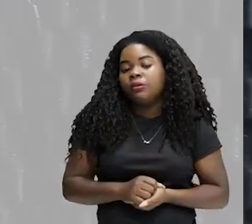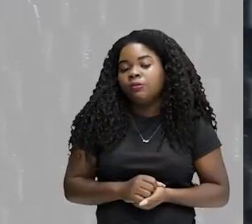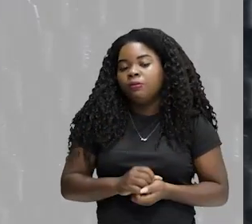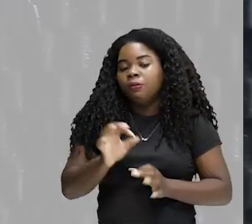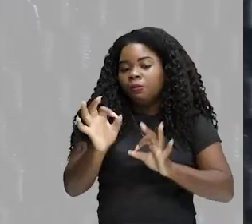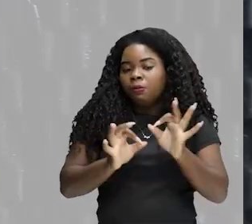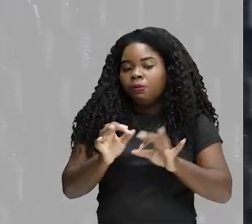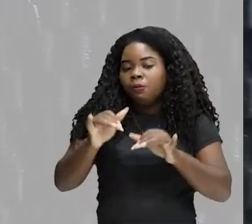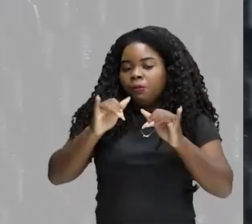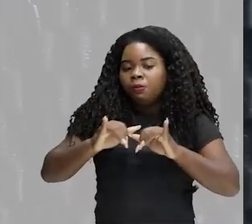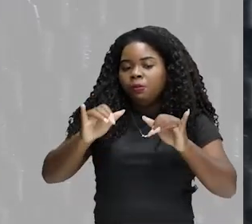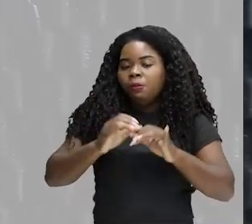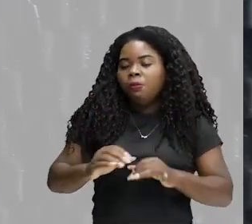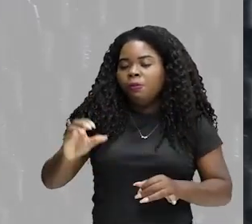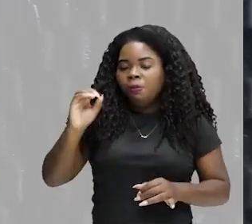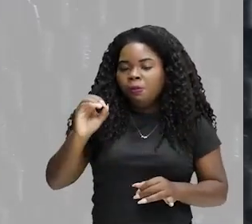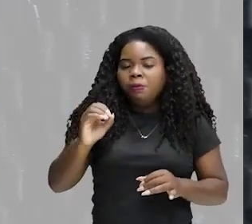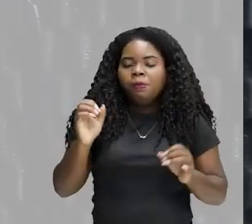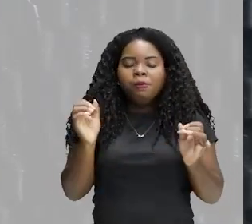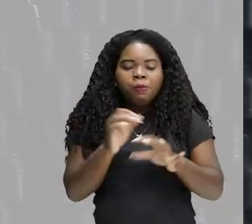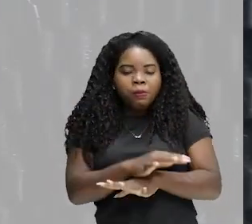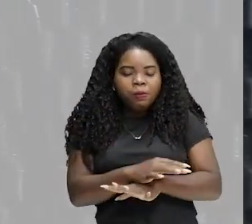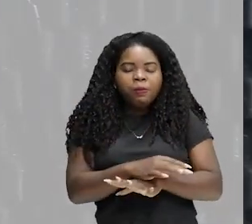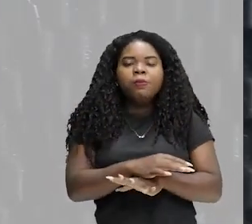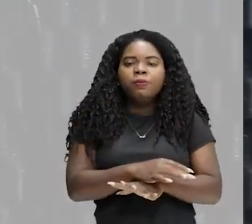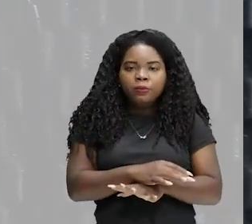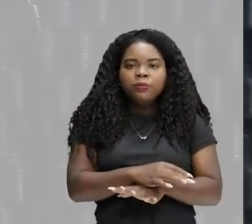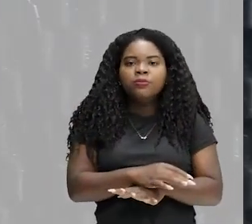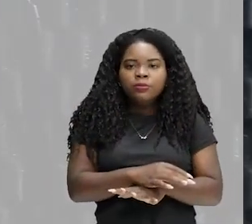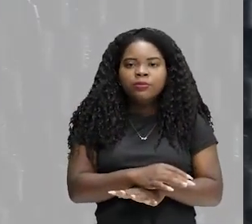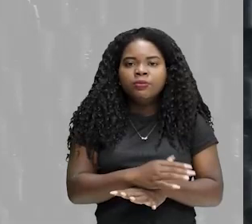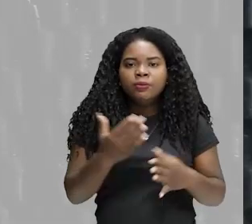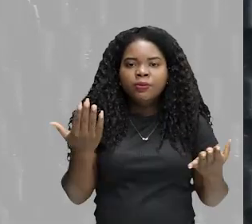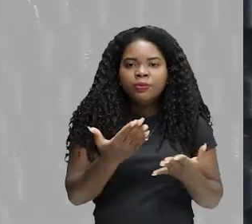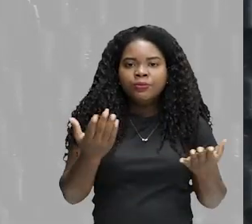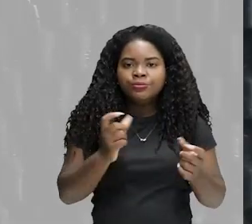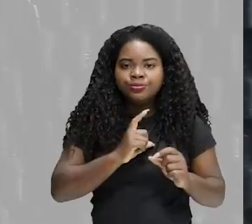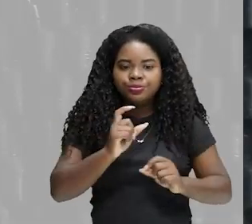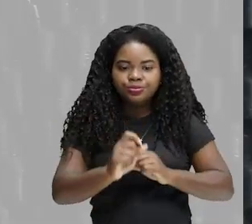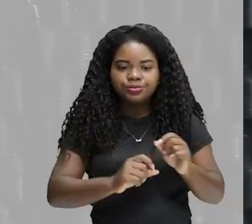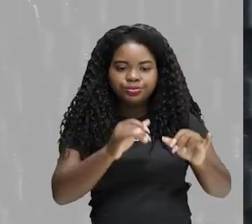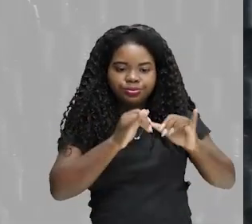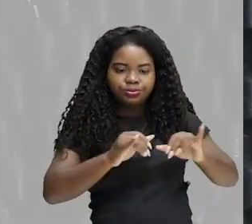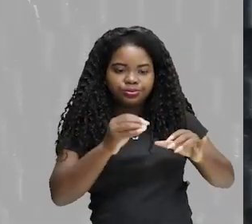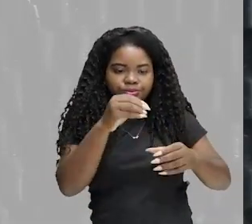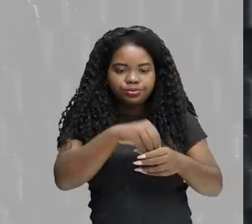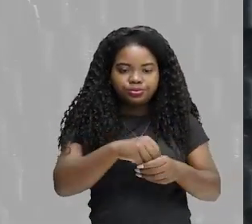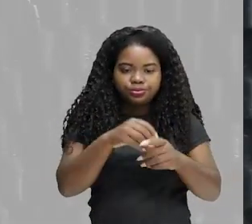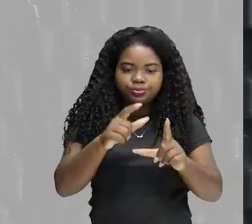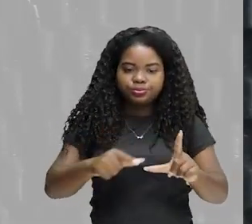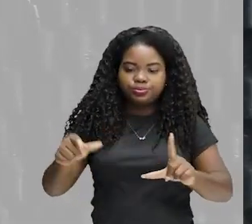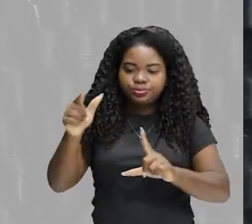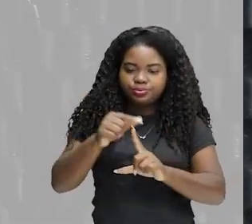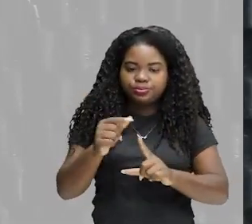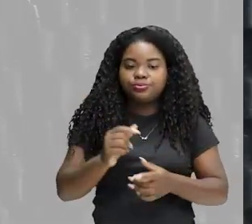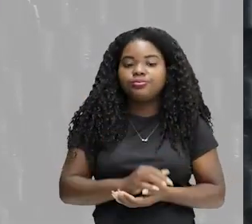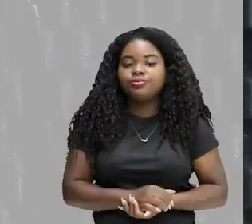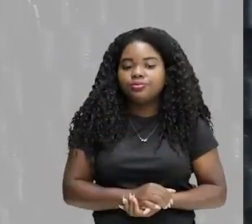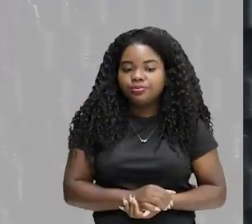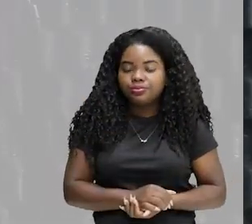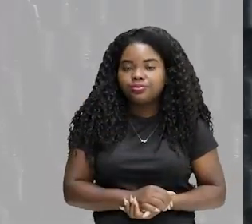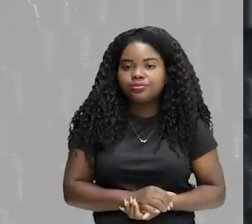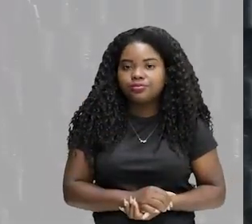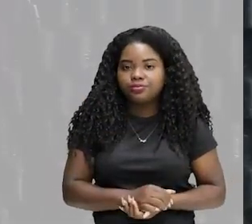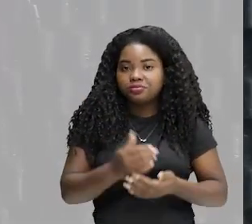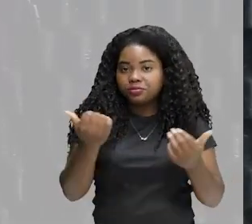essa informação a ser zero, pronto, eu já deixo de trabalhar com essa informação dentro do logaritmo, tá? Não é que eu